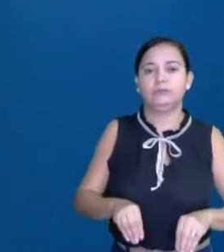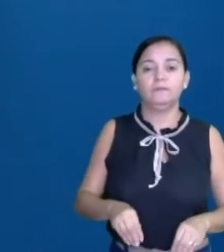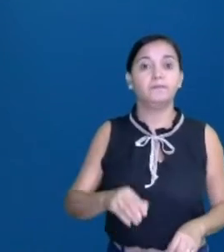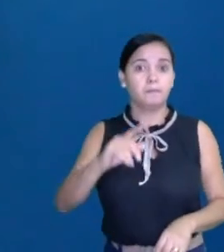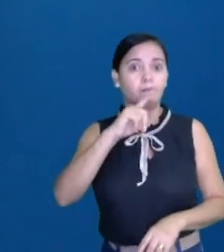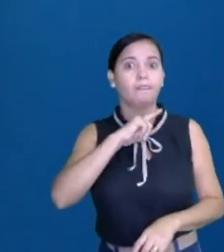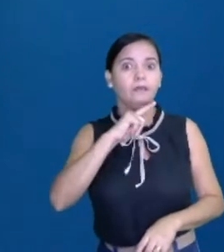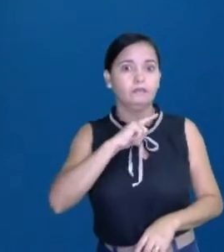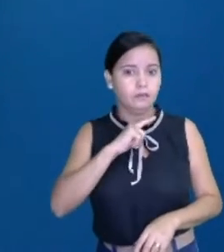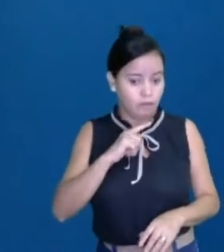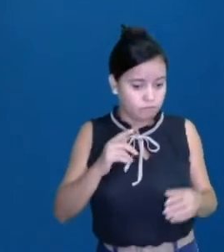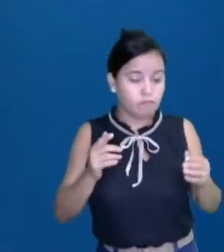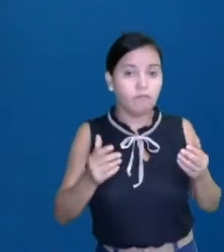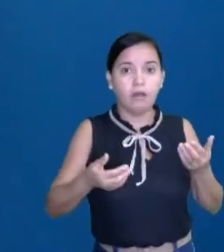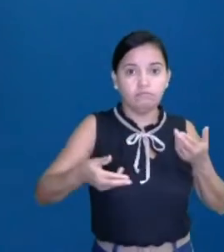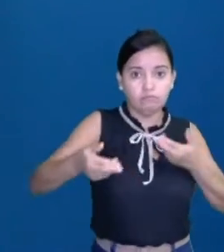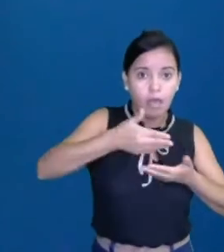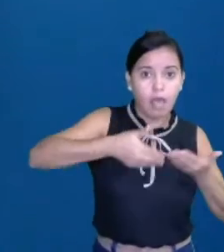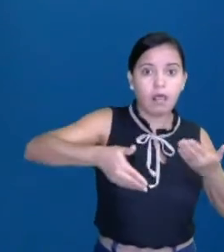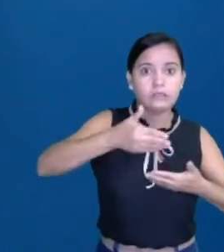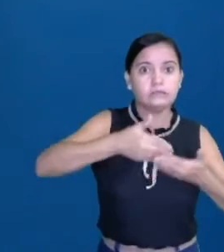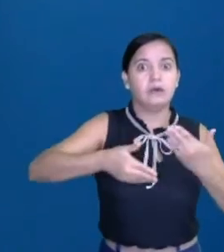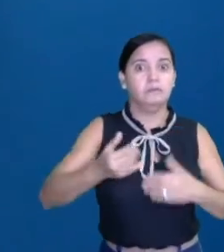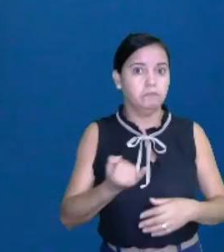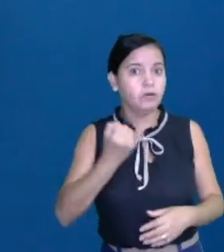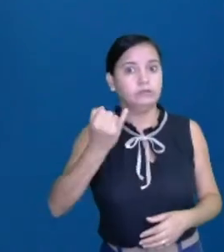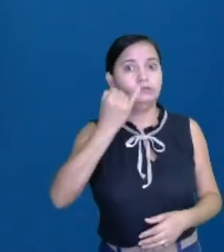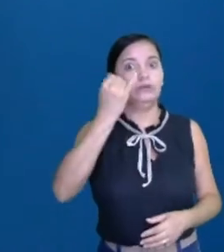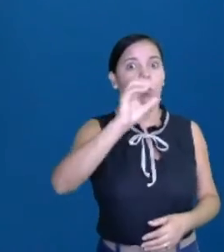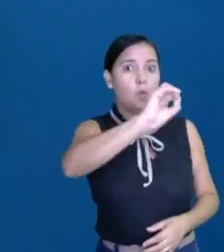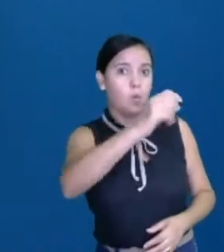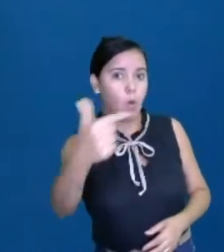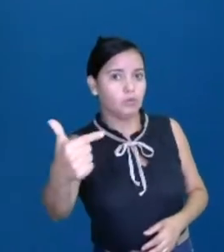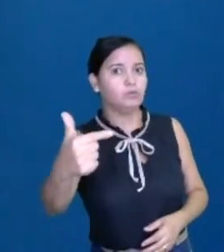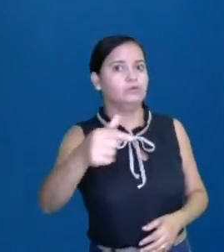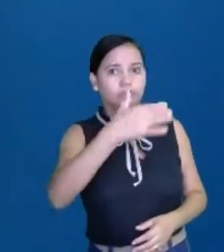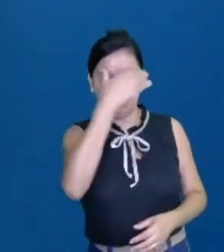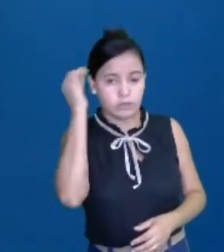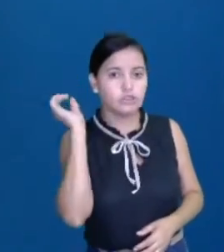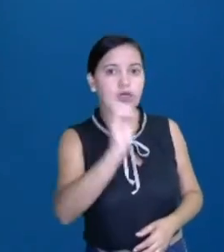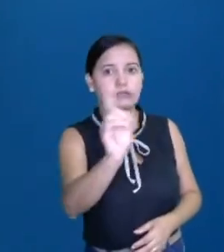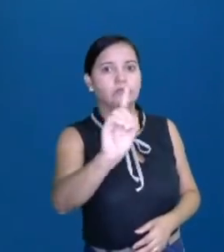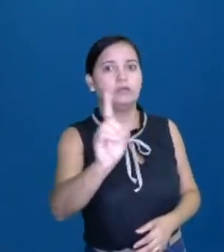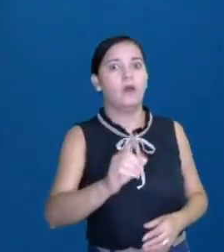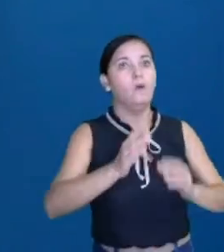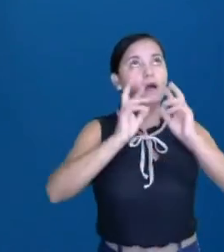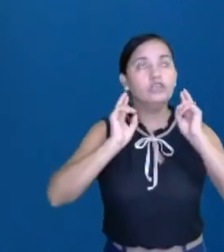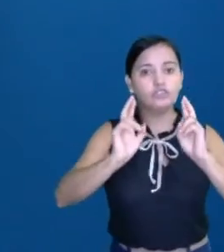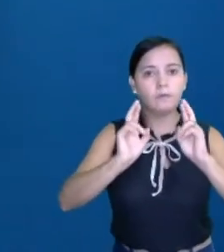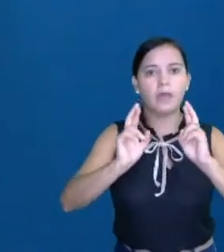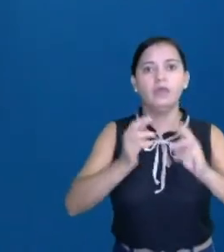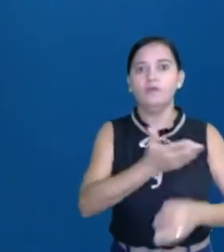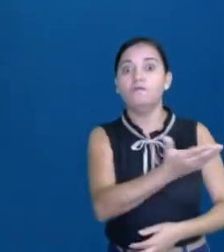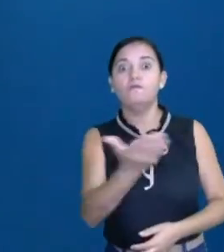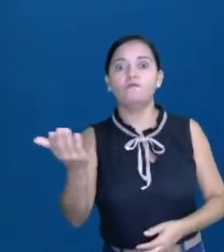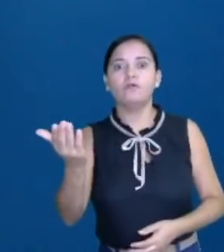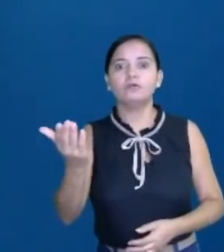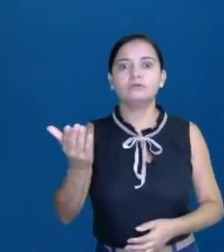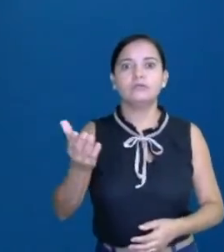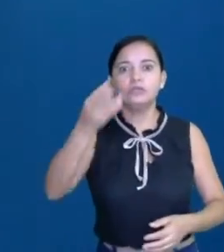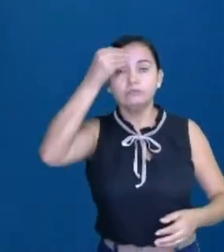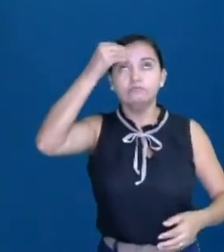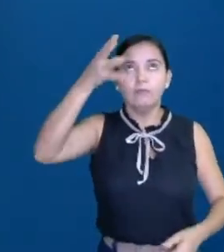tem uma relação importantíssima com o oxigênio. Não esquecer desse detalhe, tá? Espero que vocês tenham aqui metabolizado